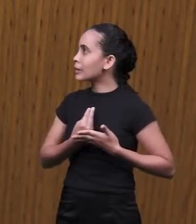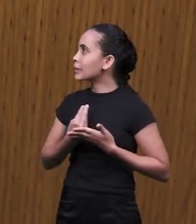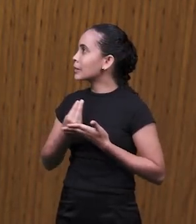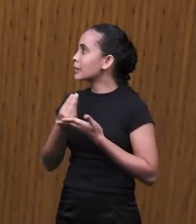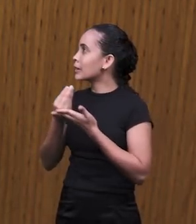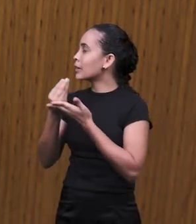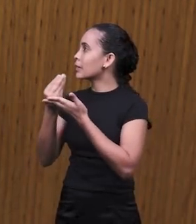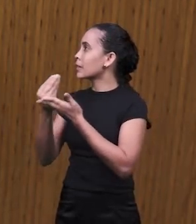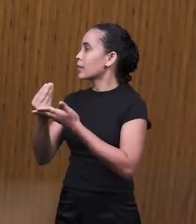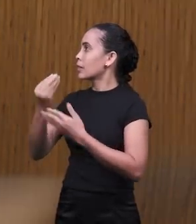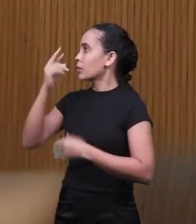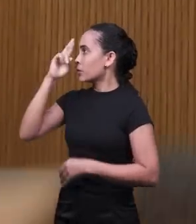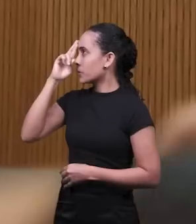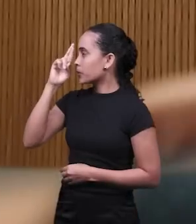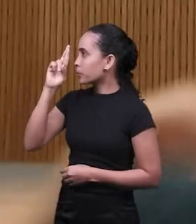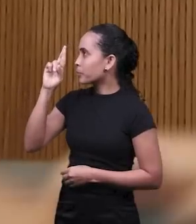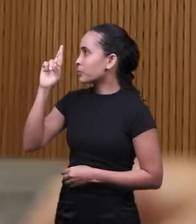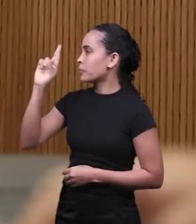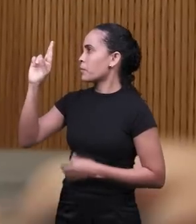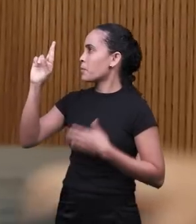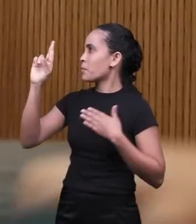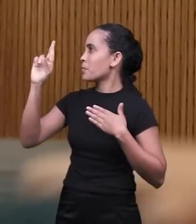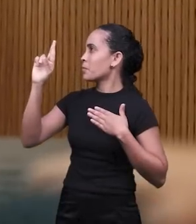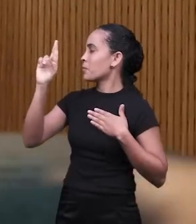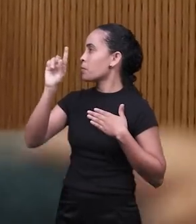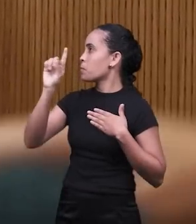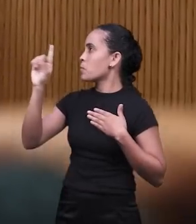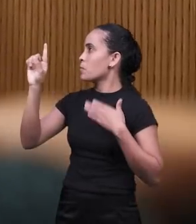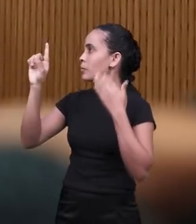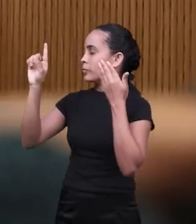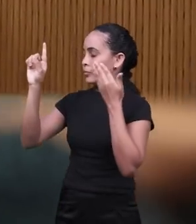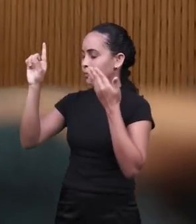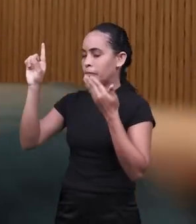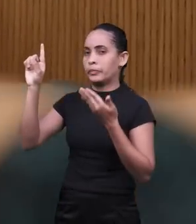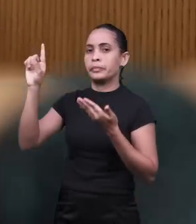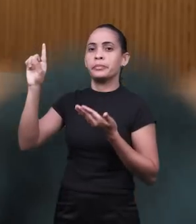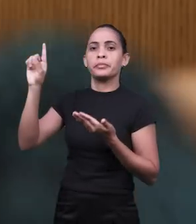entregar para sempre ao meu